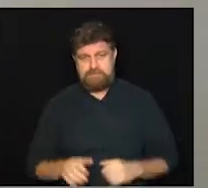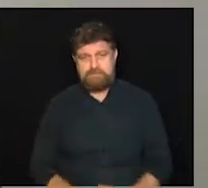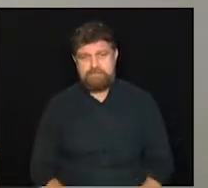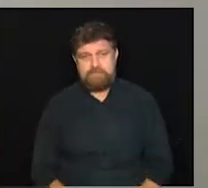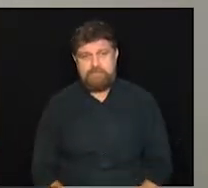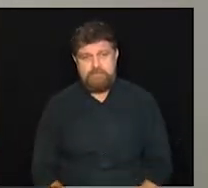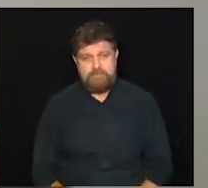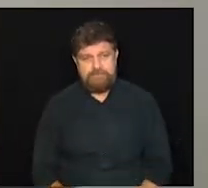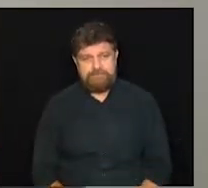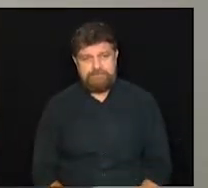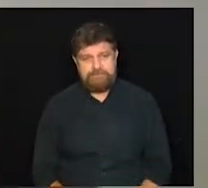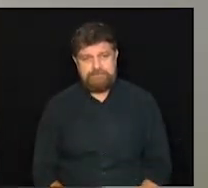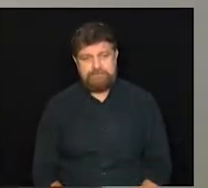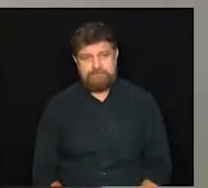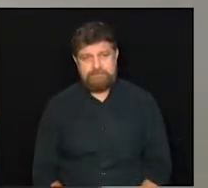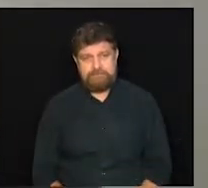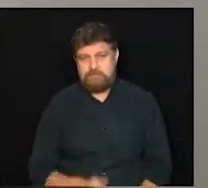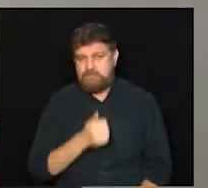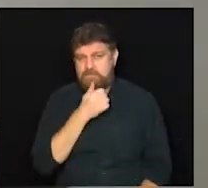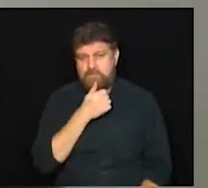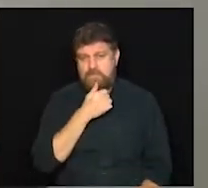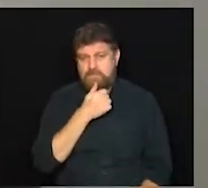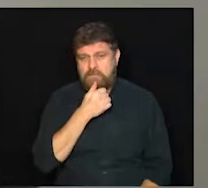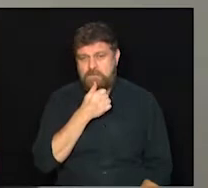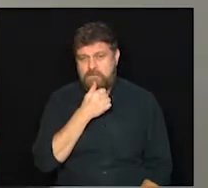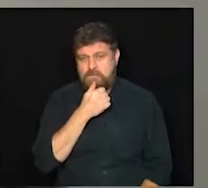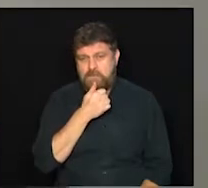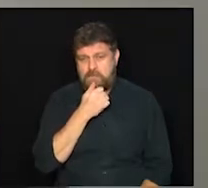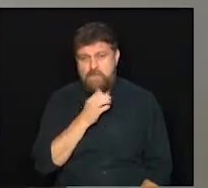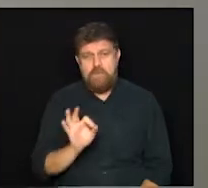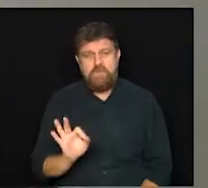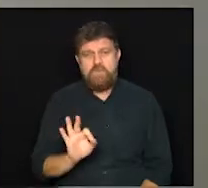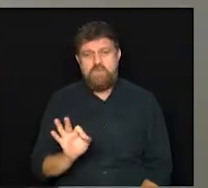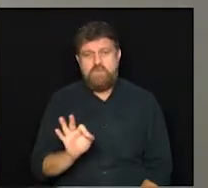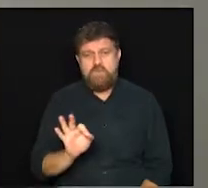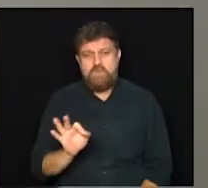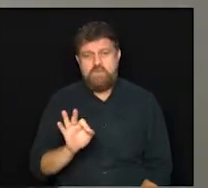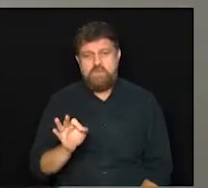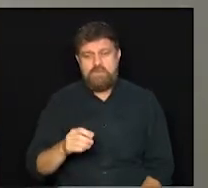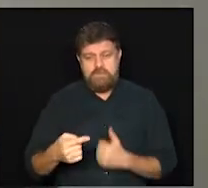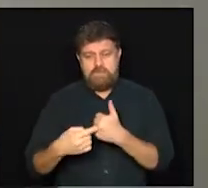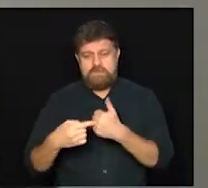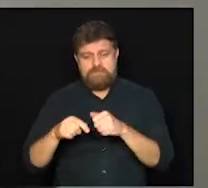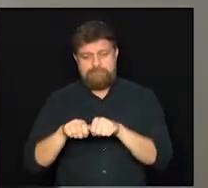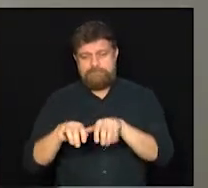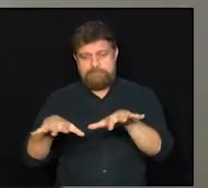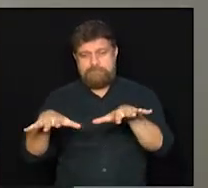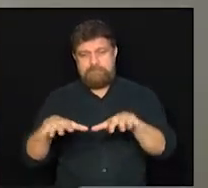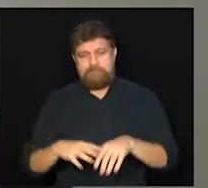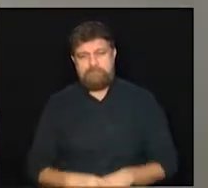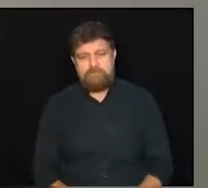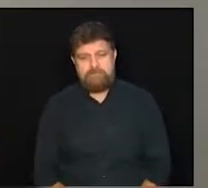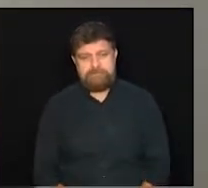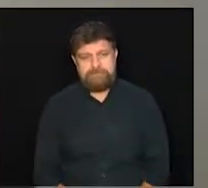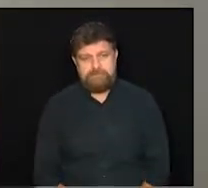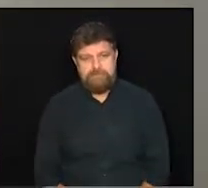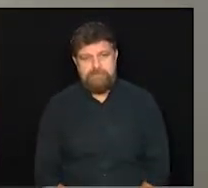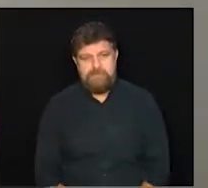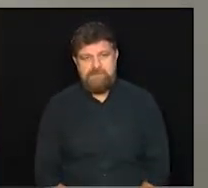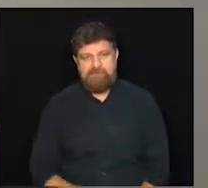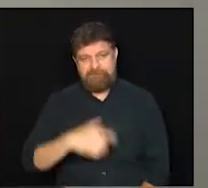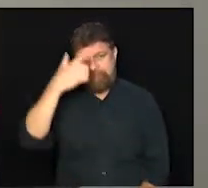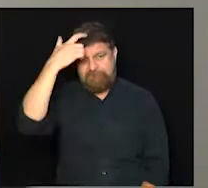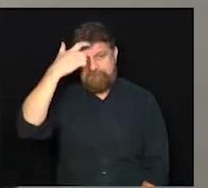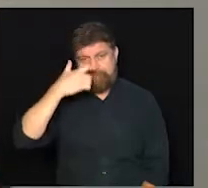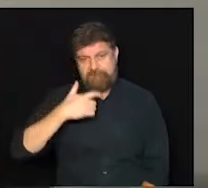vocês. Ainda não. Ainda não compartilhou, professora. Que da minha parte eu